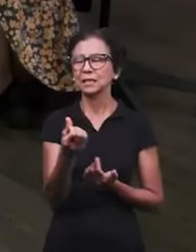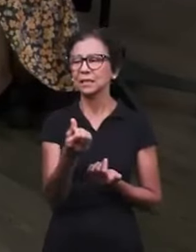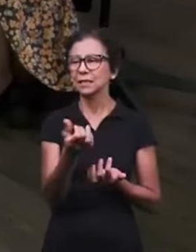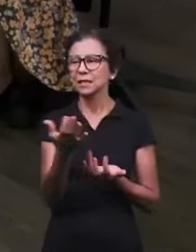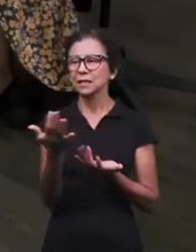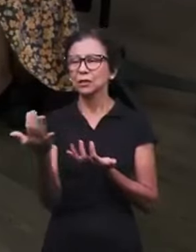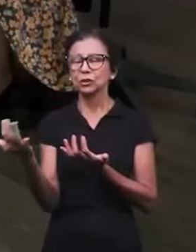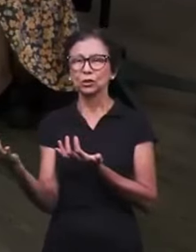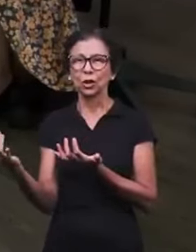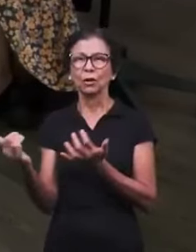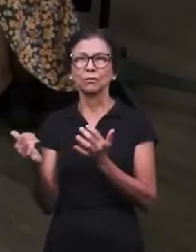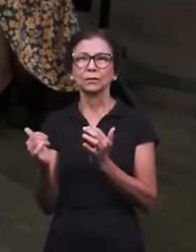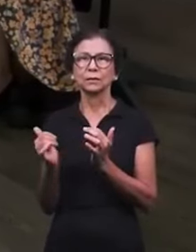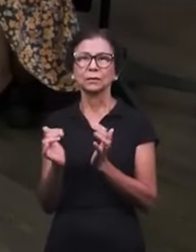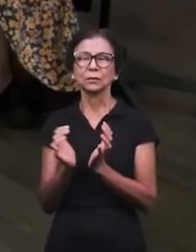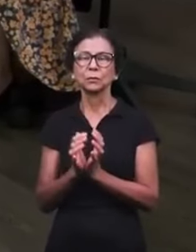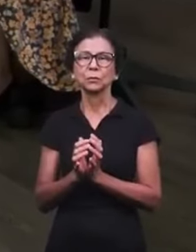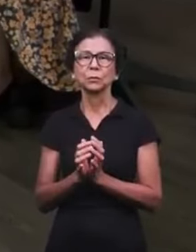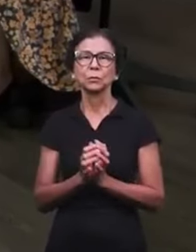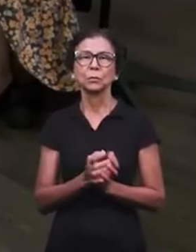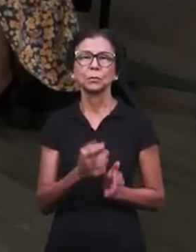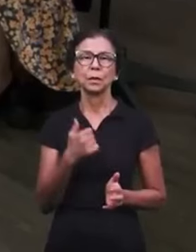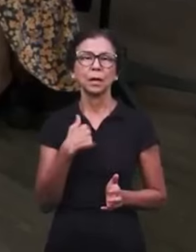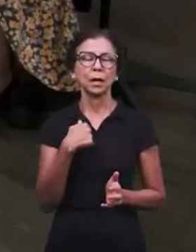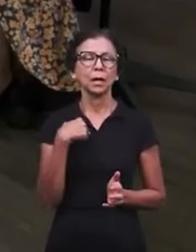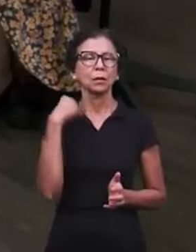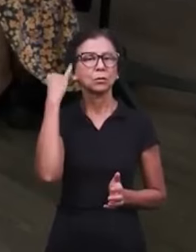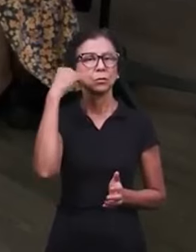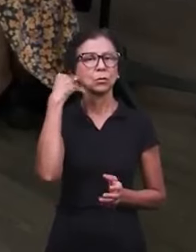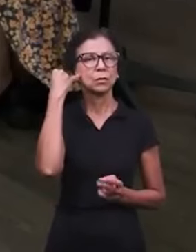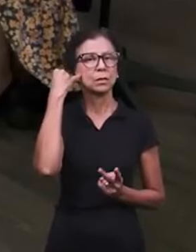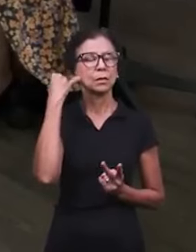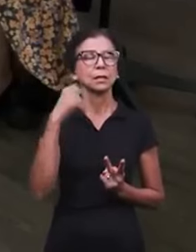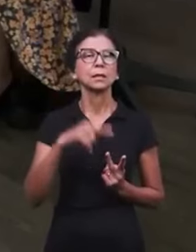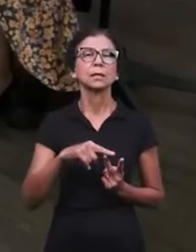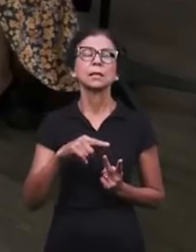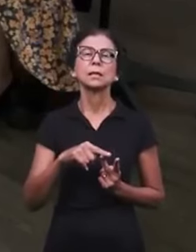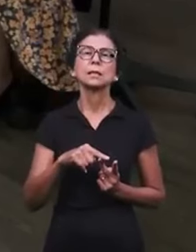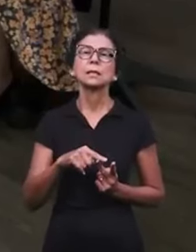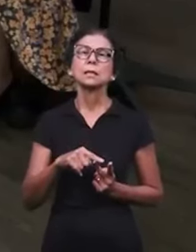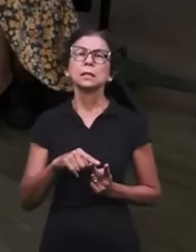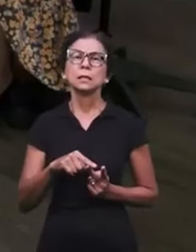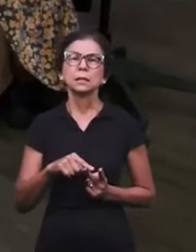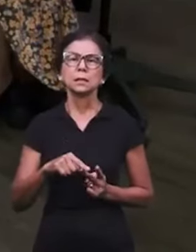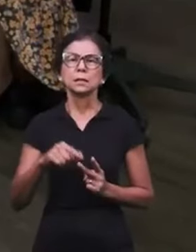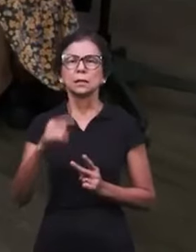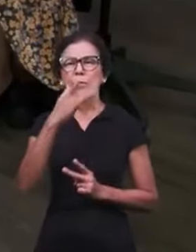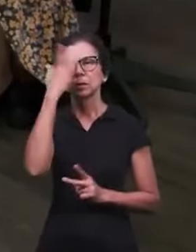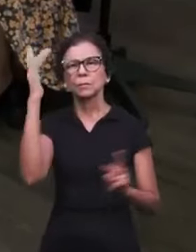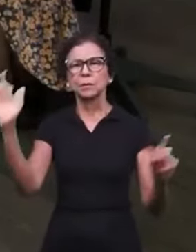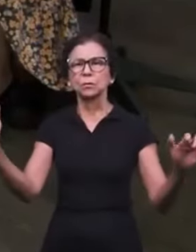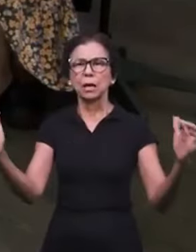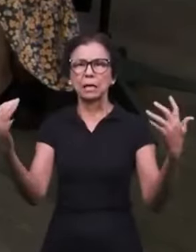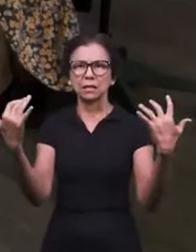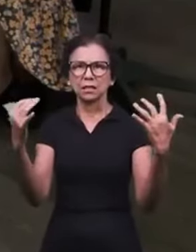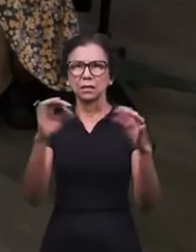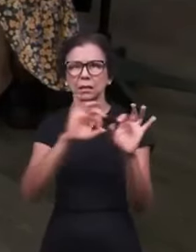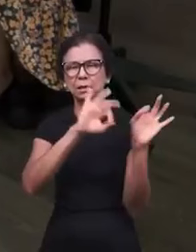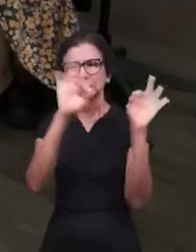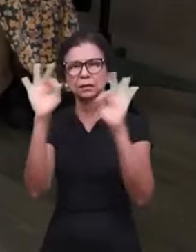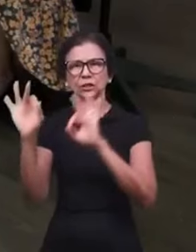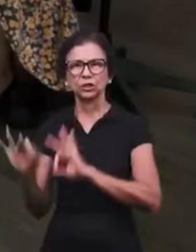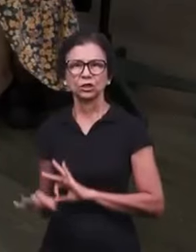nos assistindo se tiver um problema um aperto no fim das contas cada um vai correr pra sua